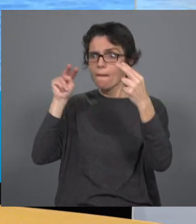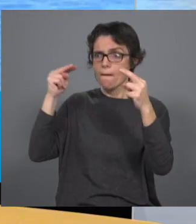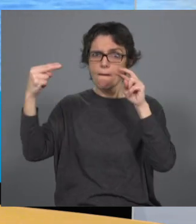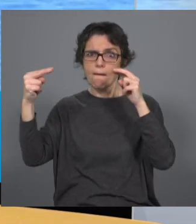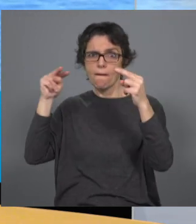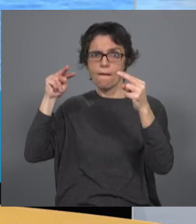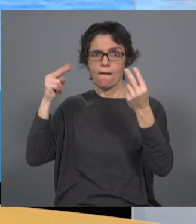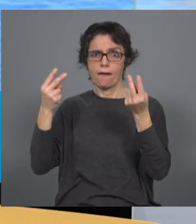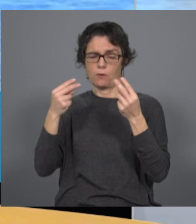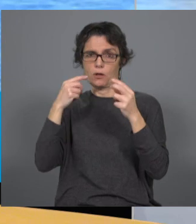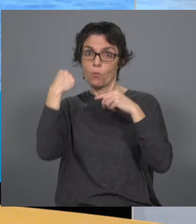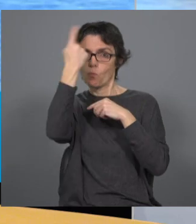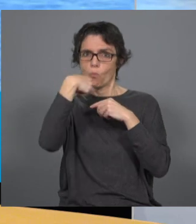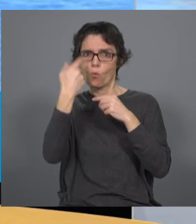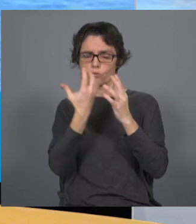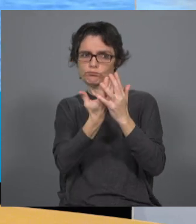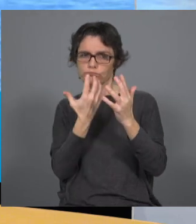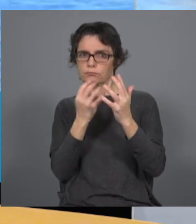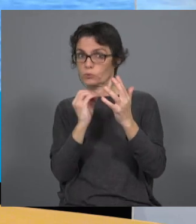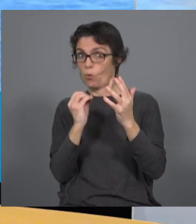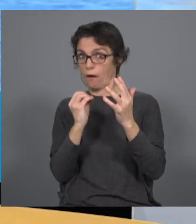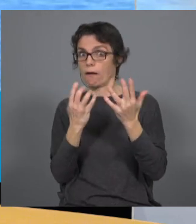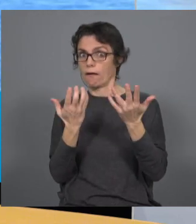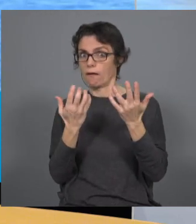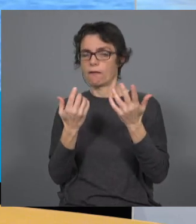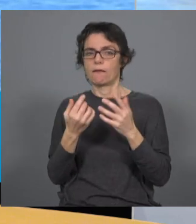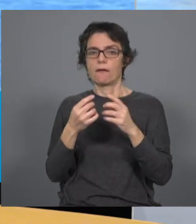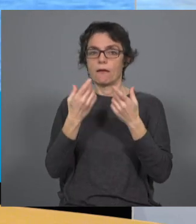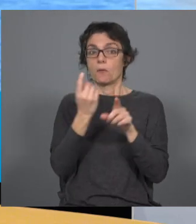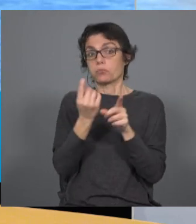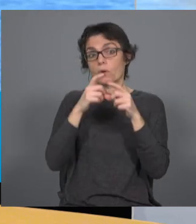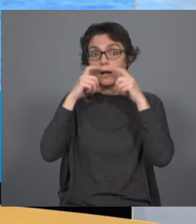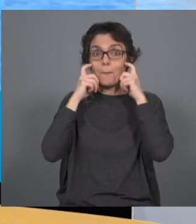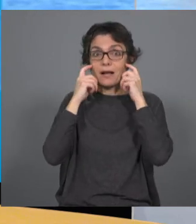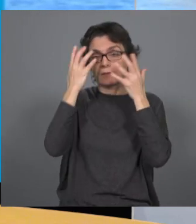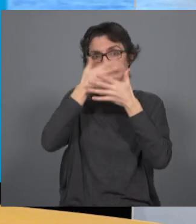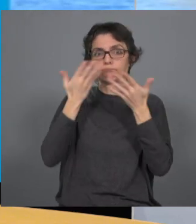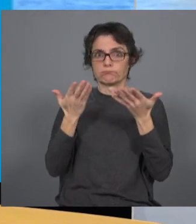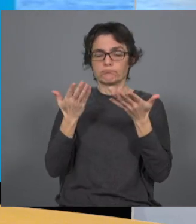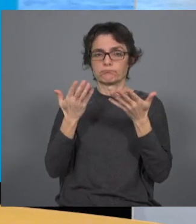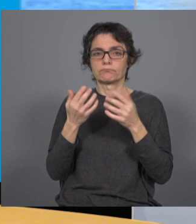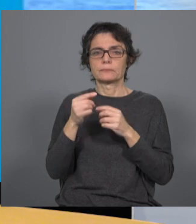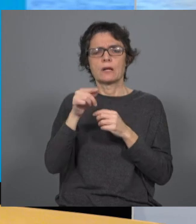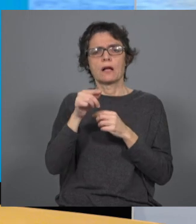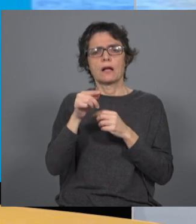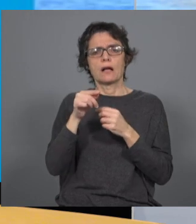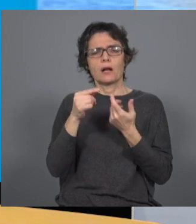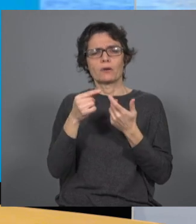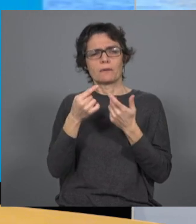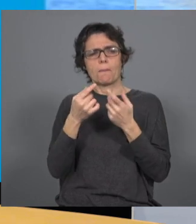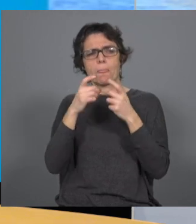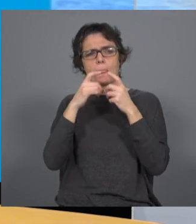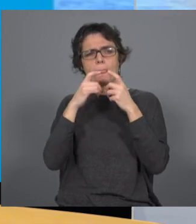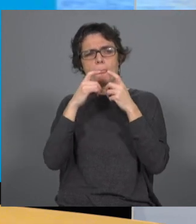não vejo diretamente o rosto, a questão da máscara que impede e que me distancia do outro. Mas, por outro lado,